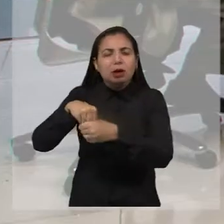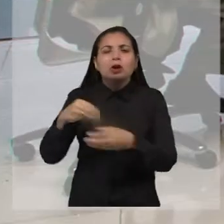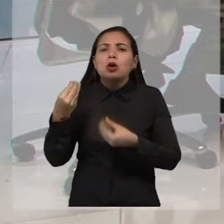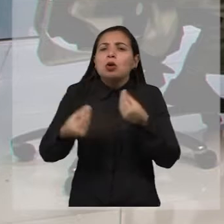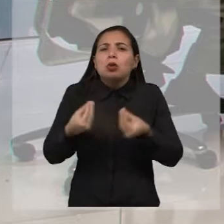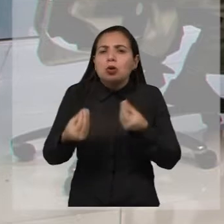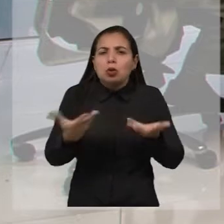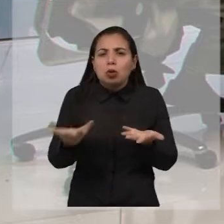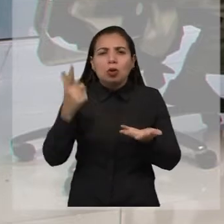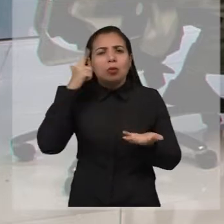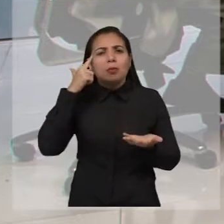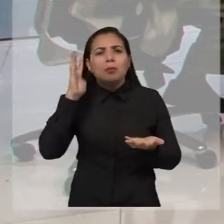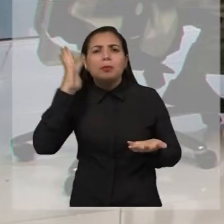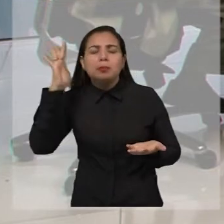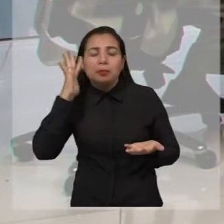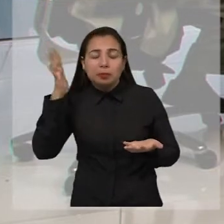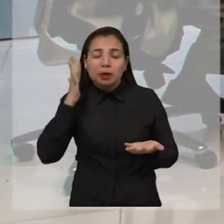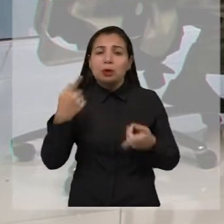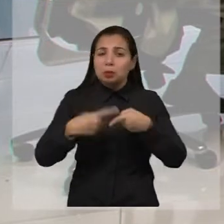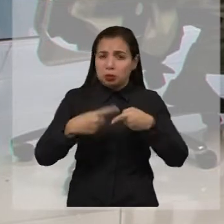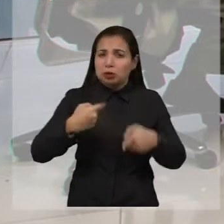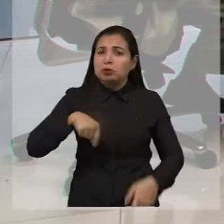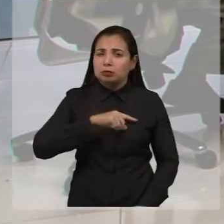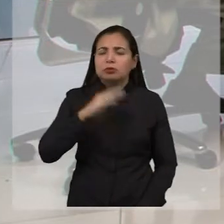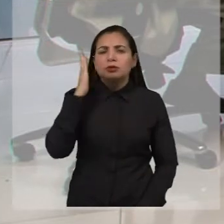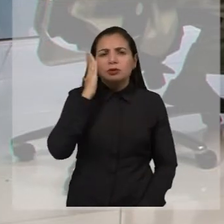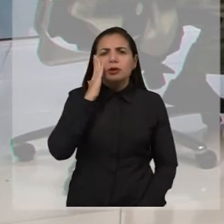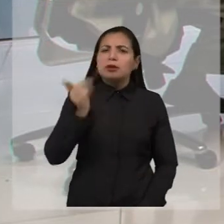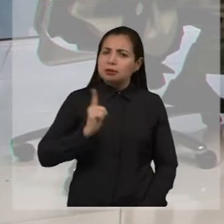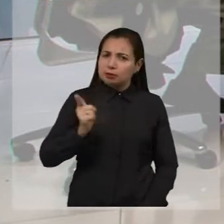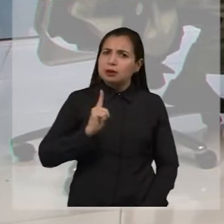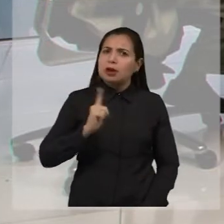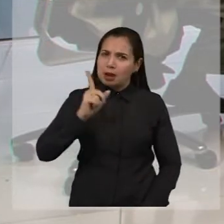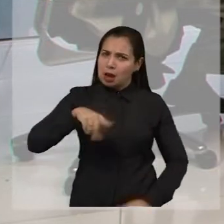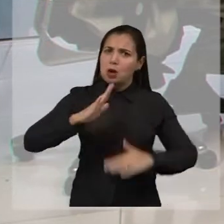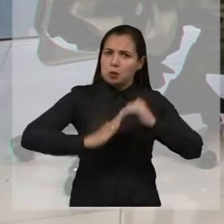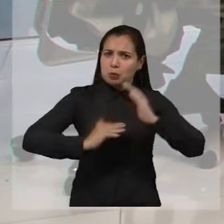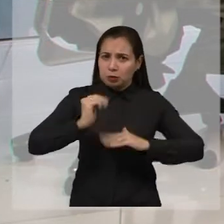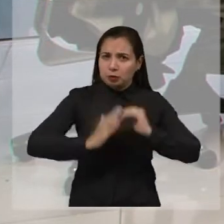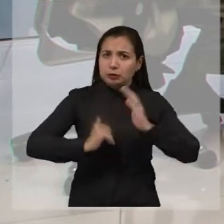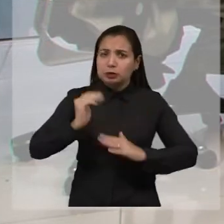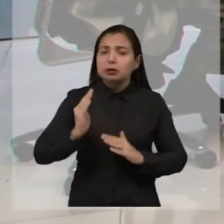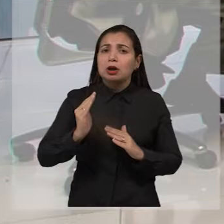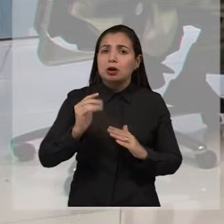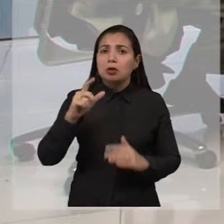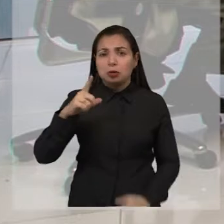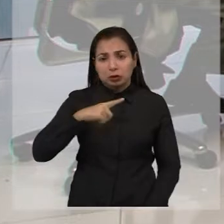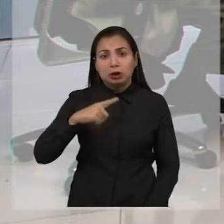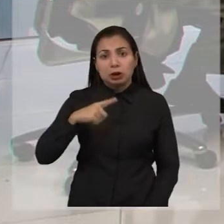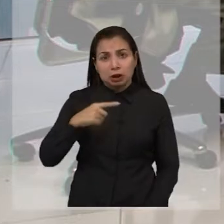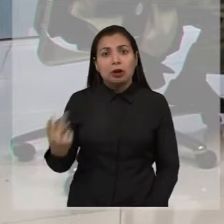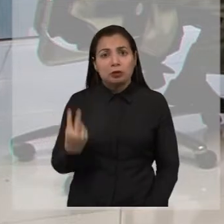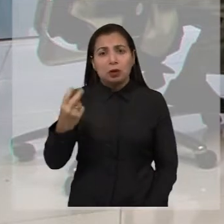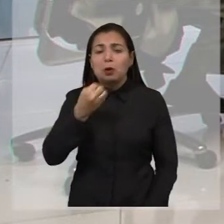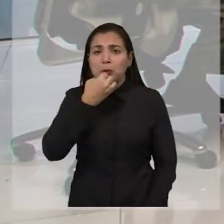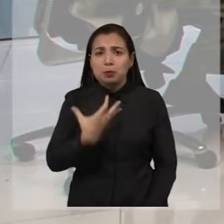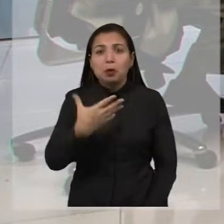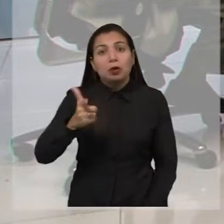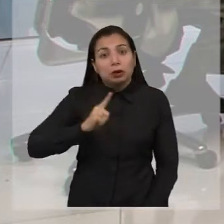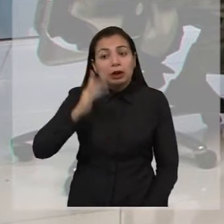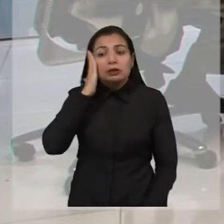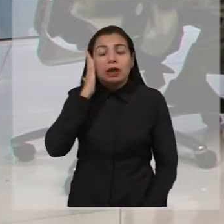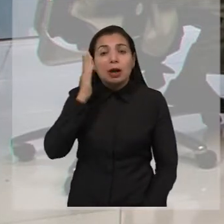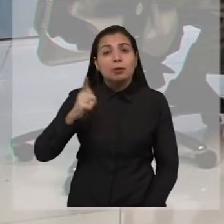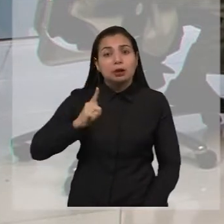Pensam, isso. Porque a gente sabe também que é uma profissão de natureza embrutecedora. Nós não podemos negar. A atividade